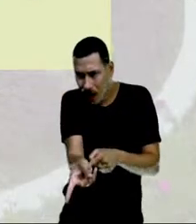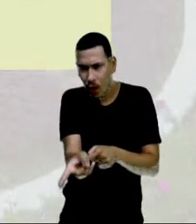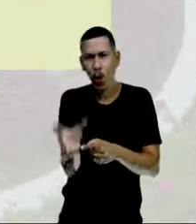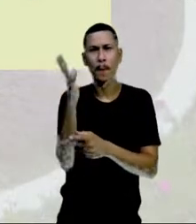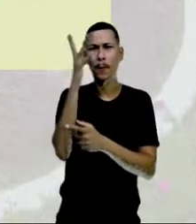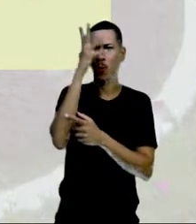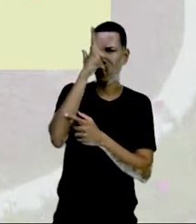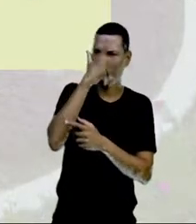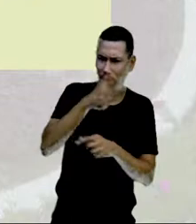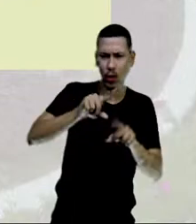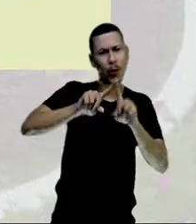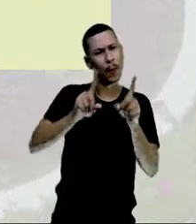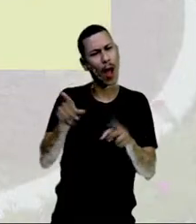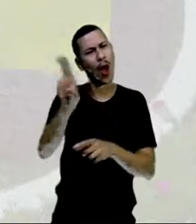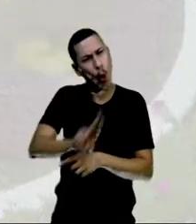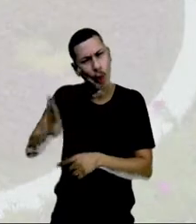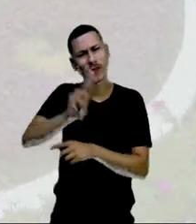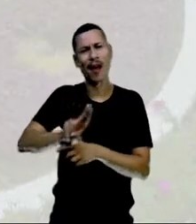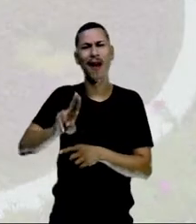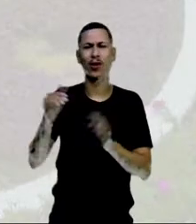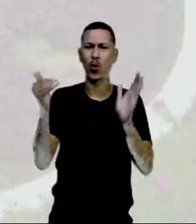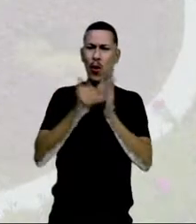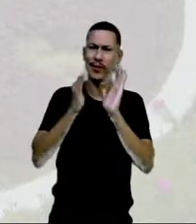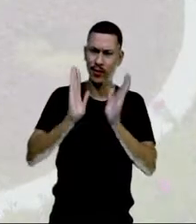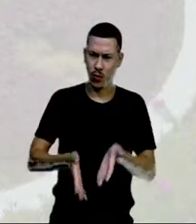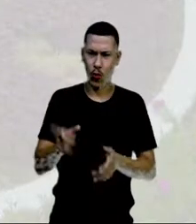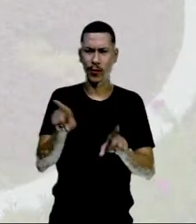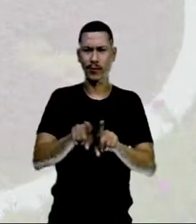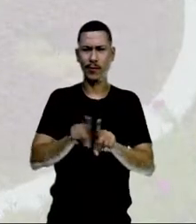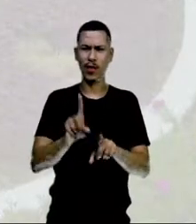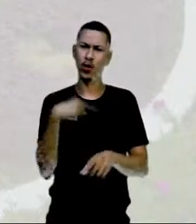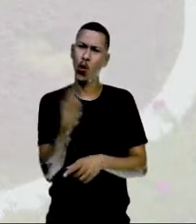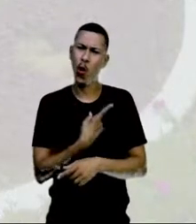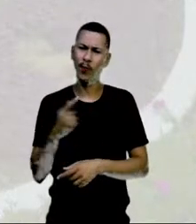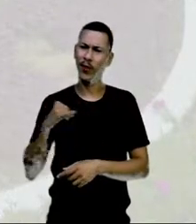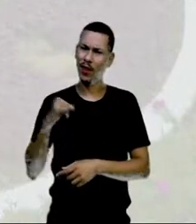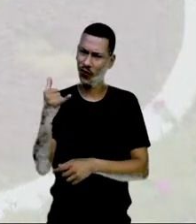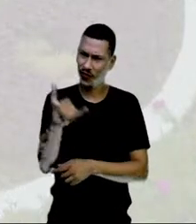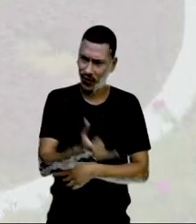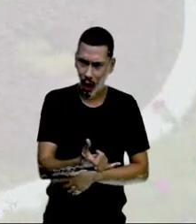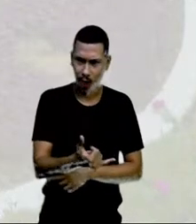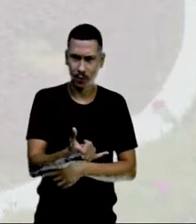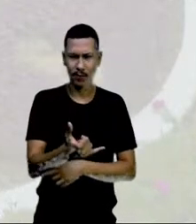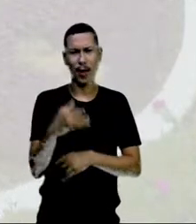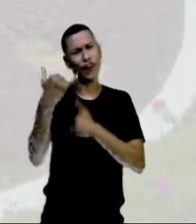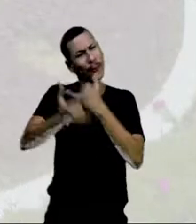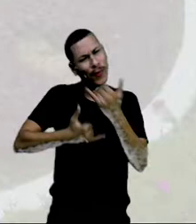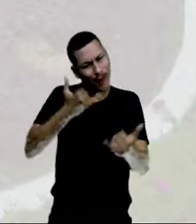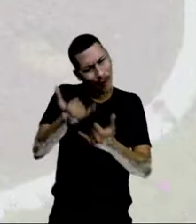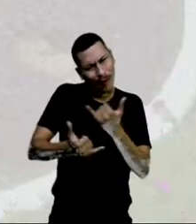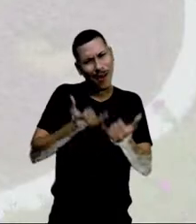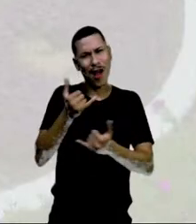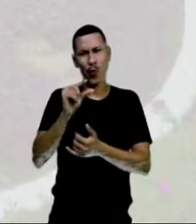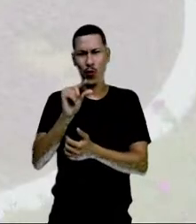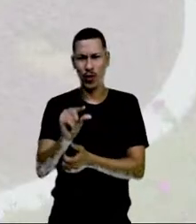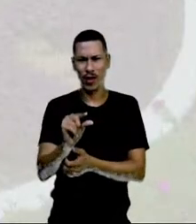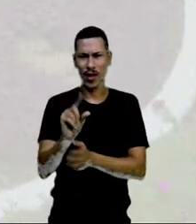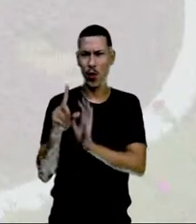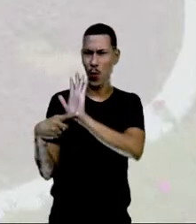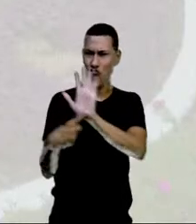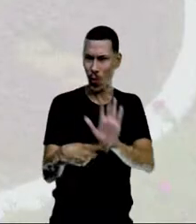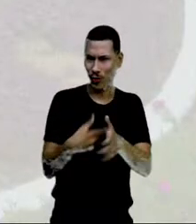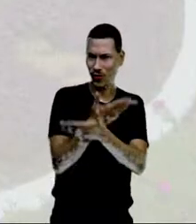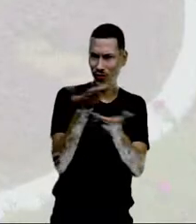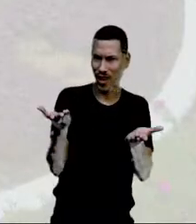bonito, muito útil. E a gente vai aproveitar isso. Para brincar um pouquinho, trouxe para vocês